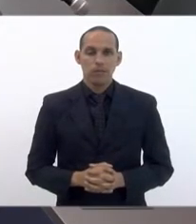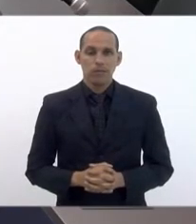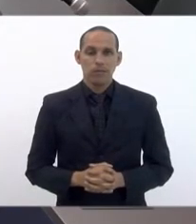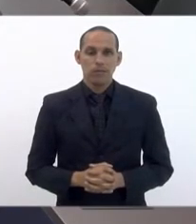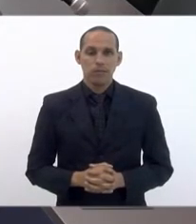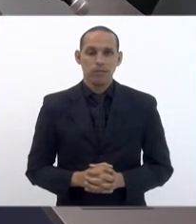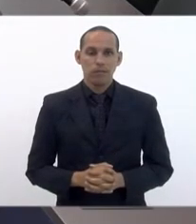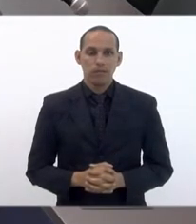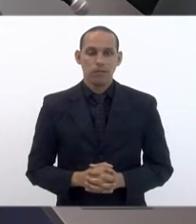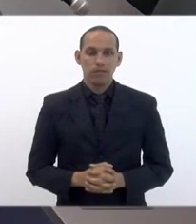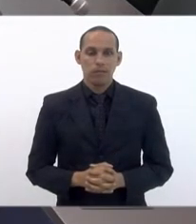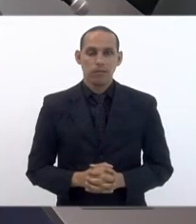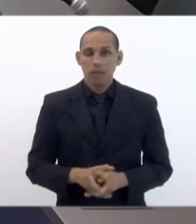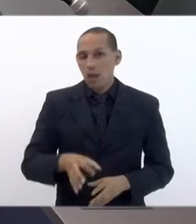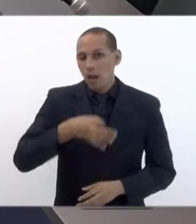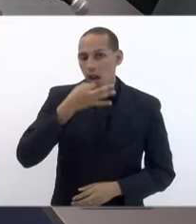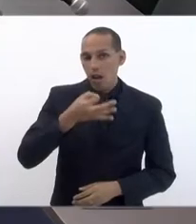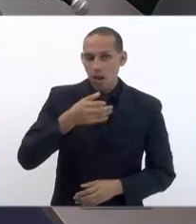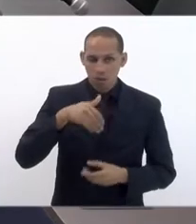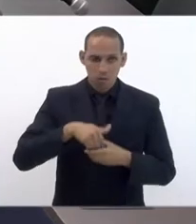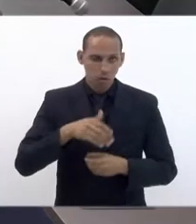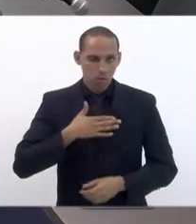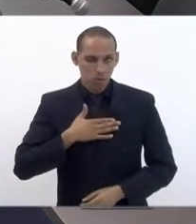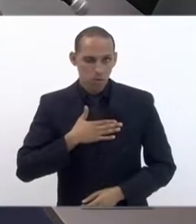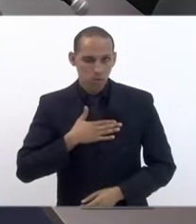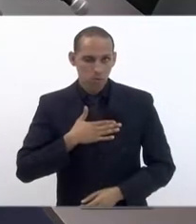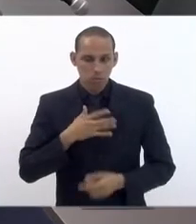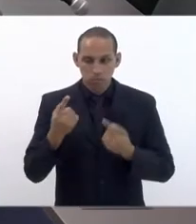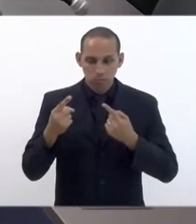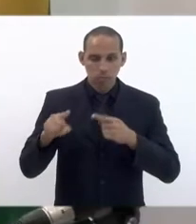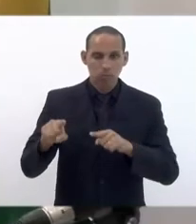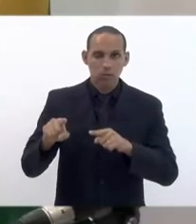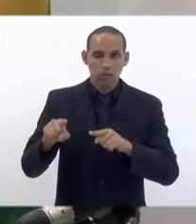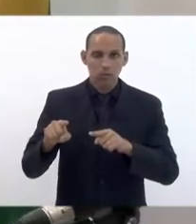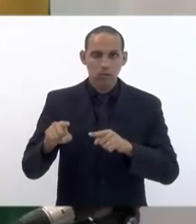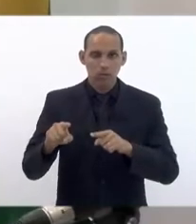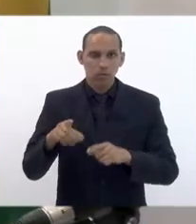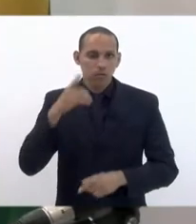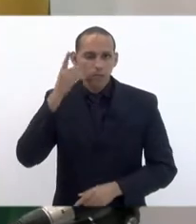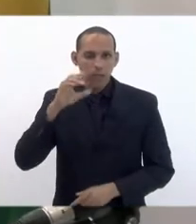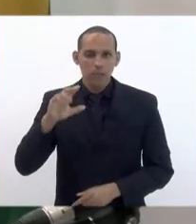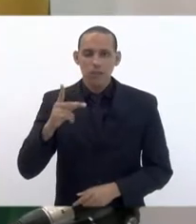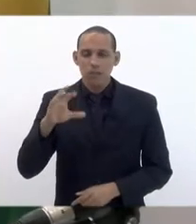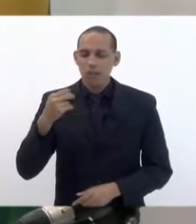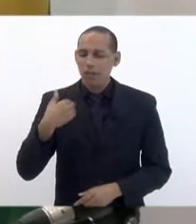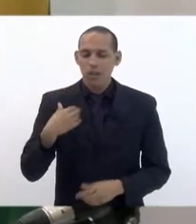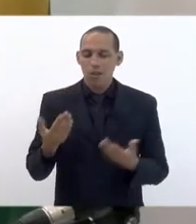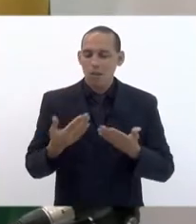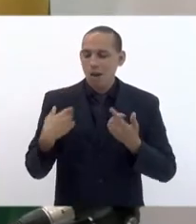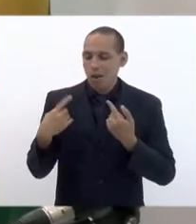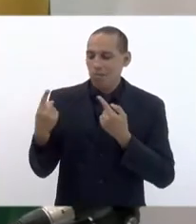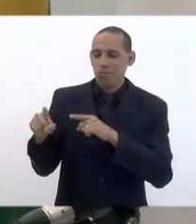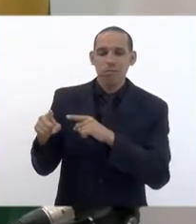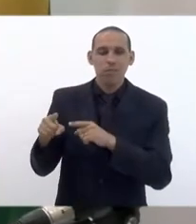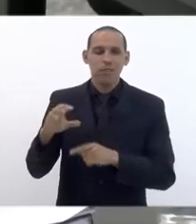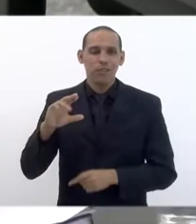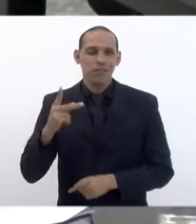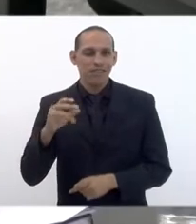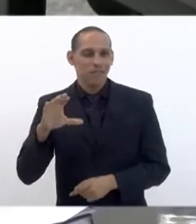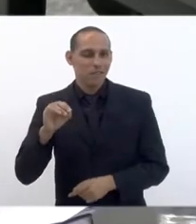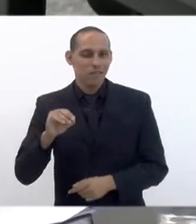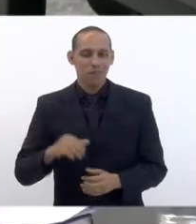O parecer, meu voto divergente é o deputado Chico. Hoje eu estou divergente do Chico. Só do lado